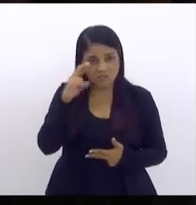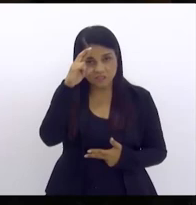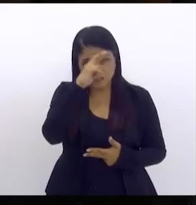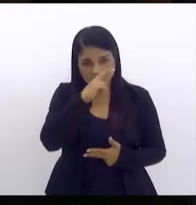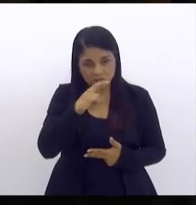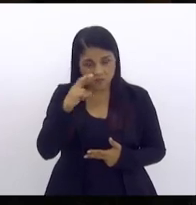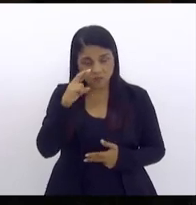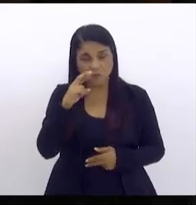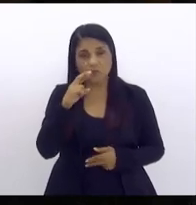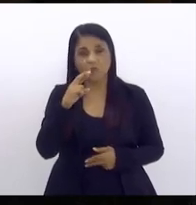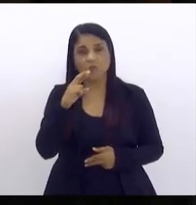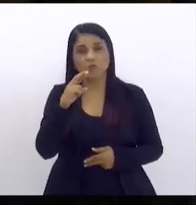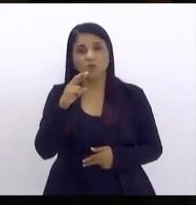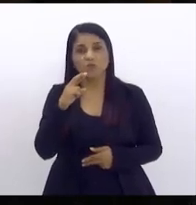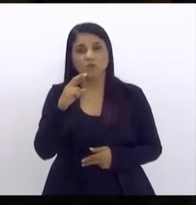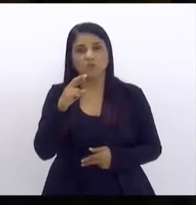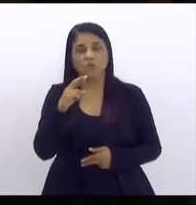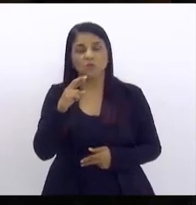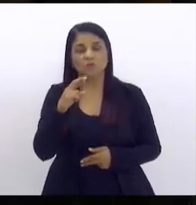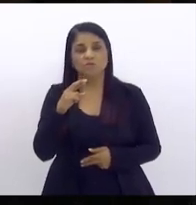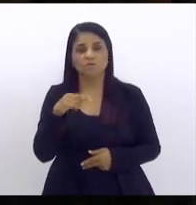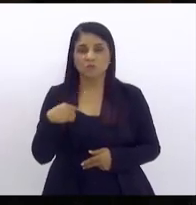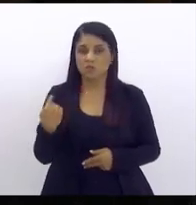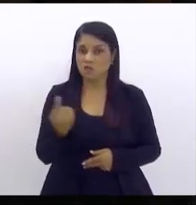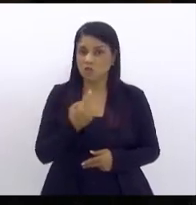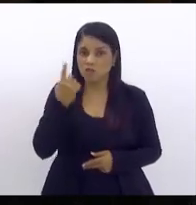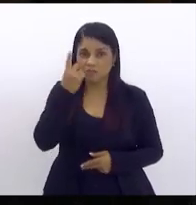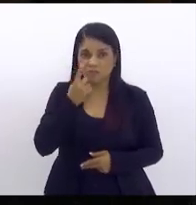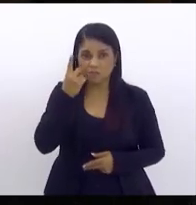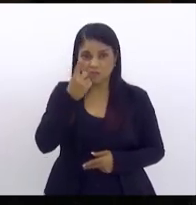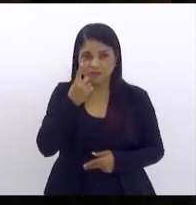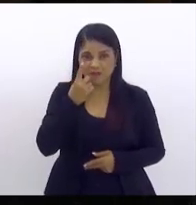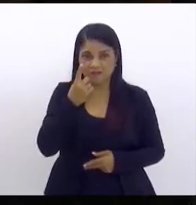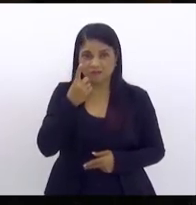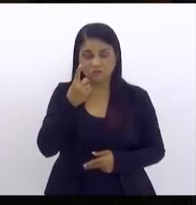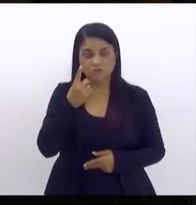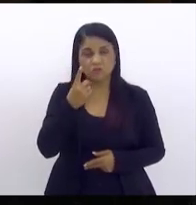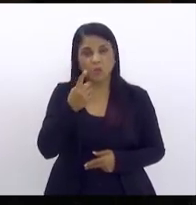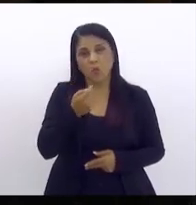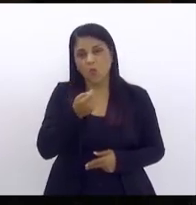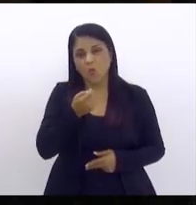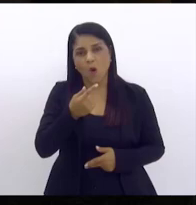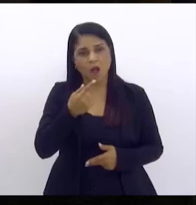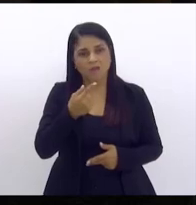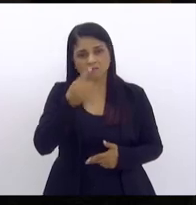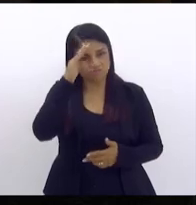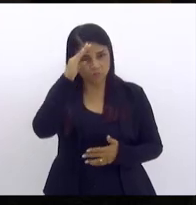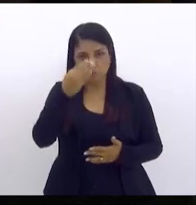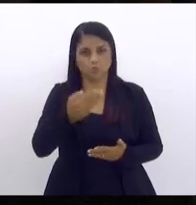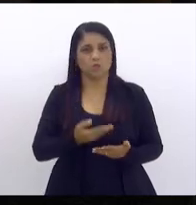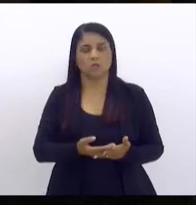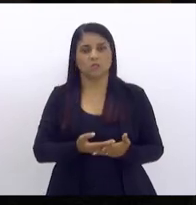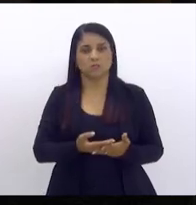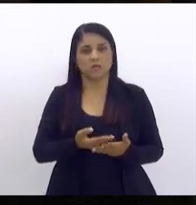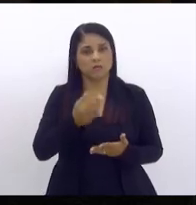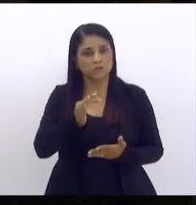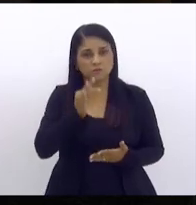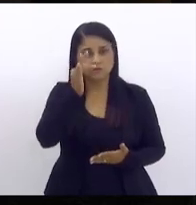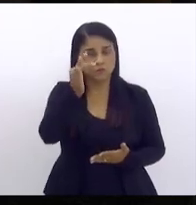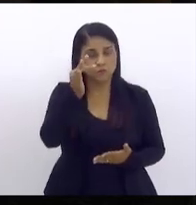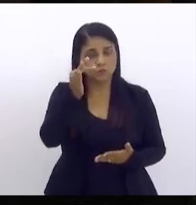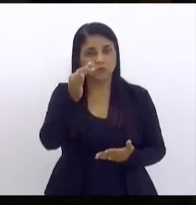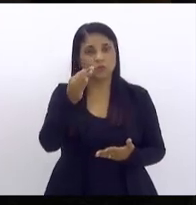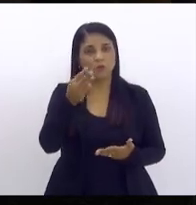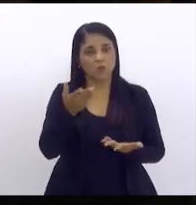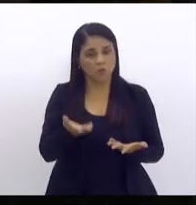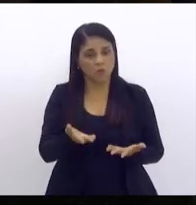nos deixa quase que sem esperança diante de uma situação tão abjeta